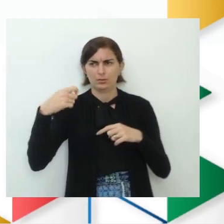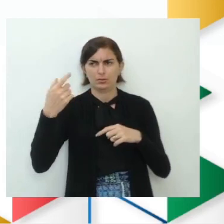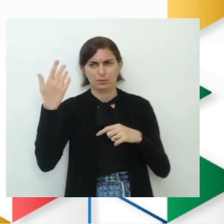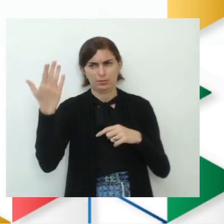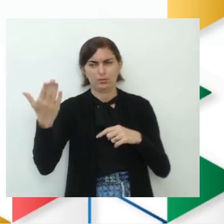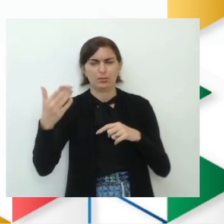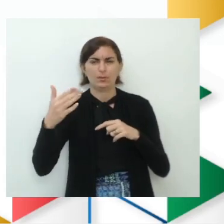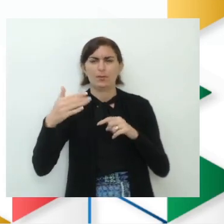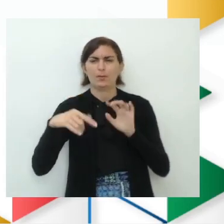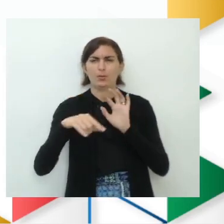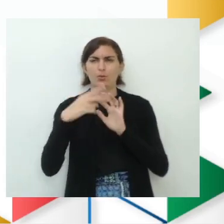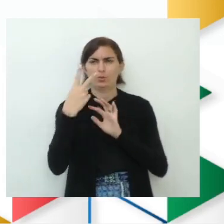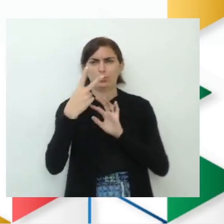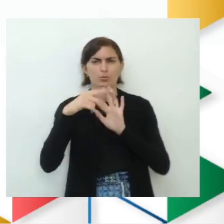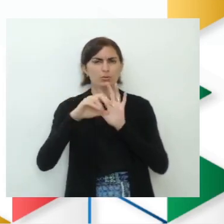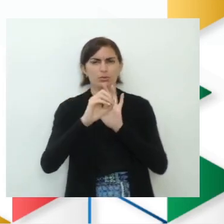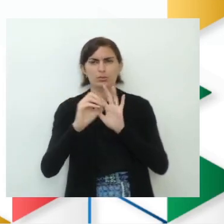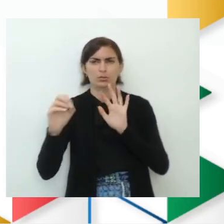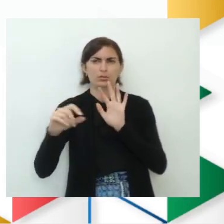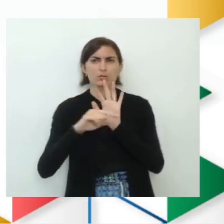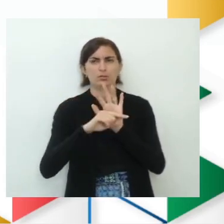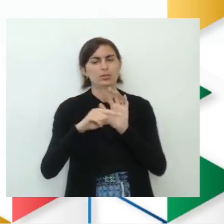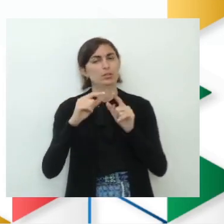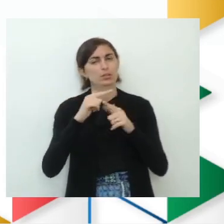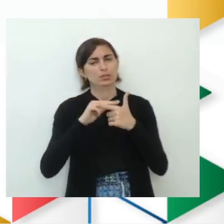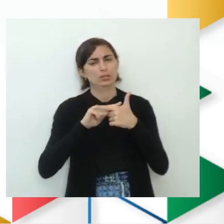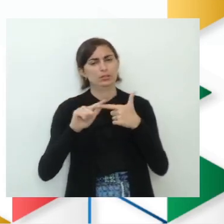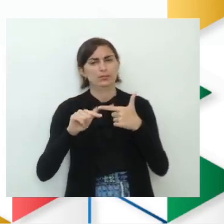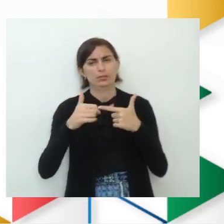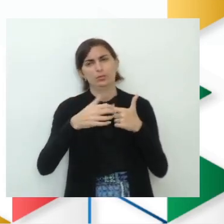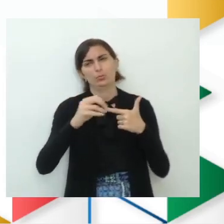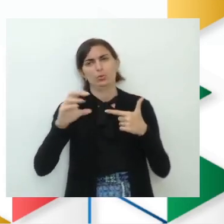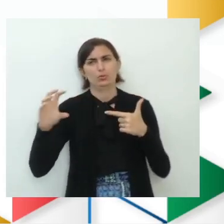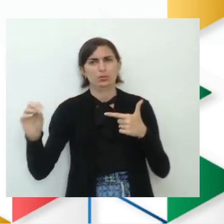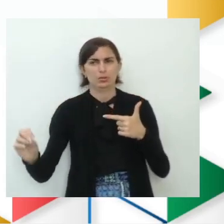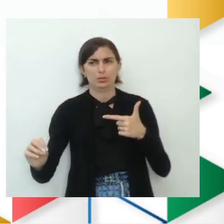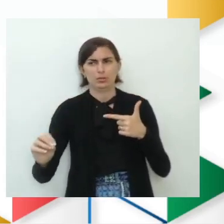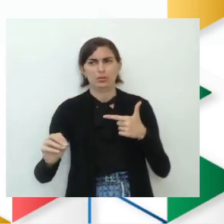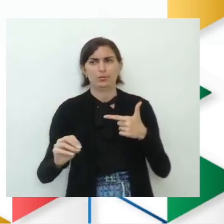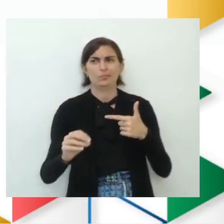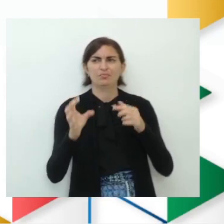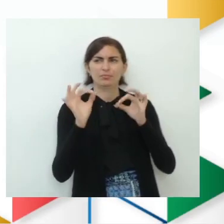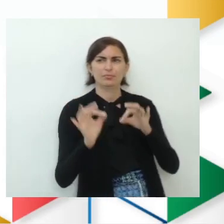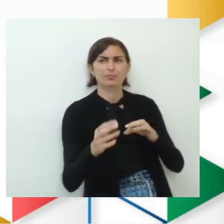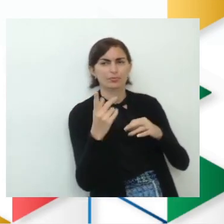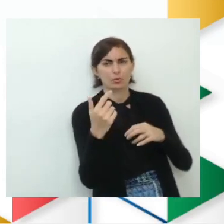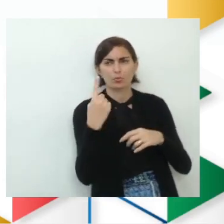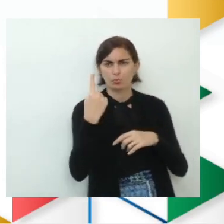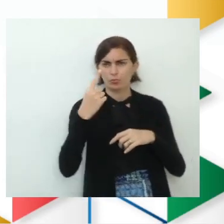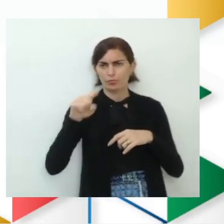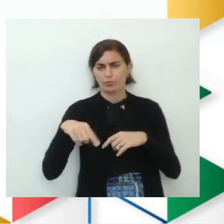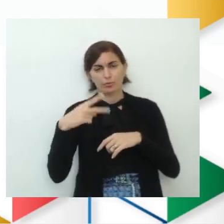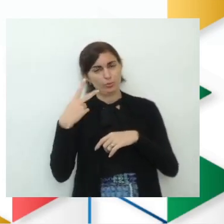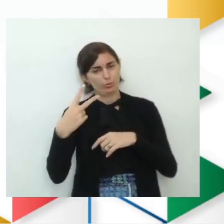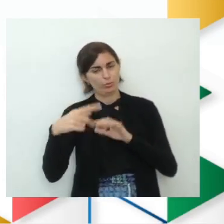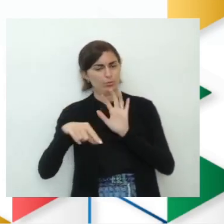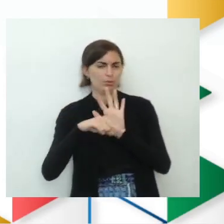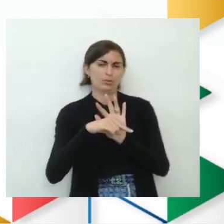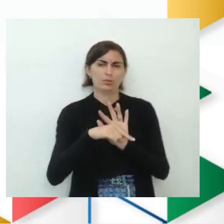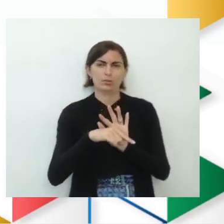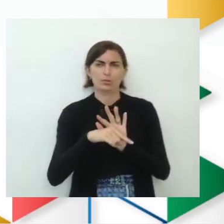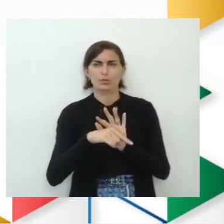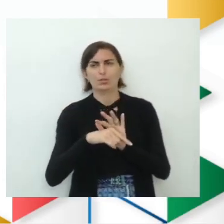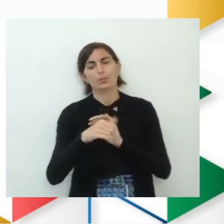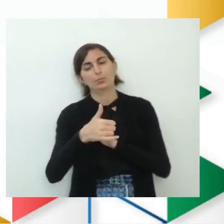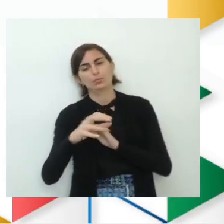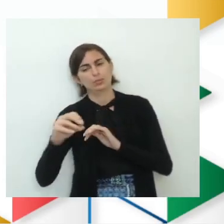com a barrinha de 2 zeros, significa que ele está dividido por 100. Então, eu vou dividir exatamente 1,2 negativos